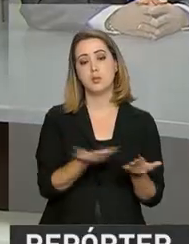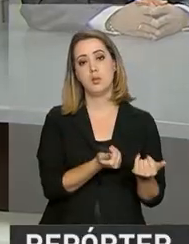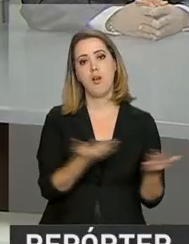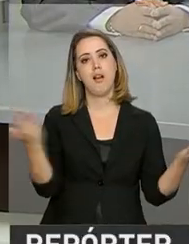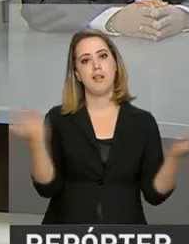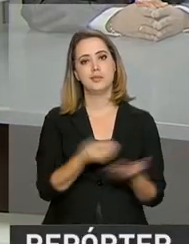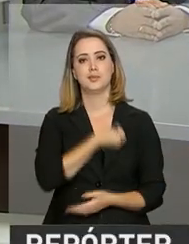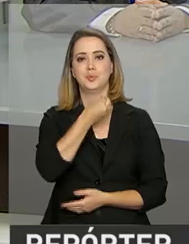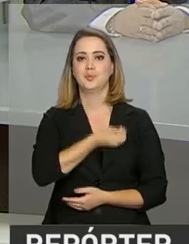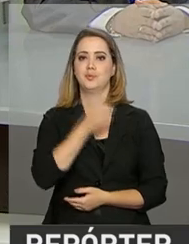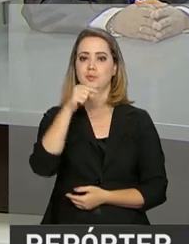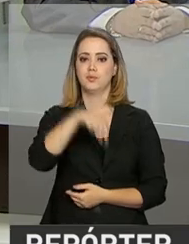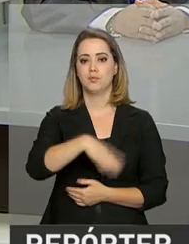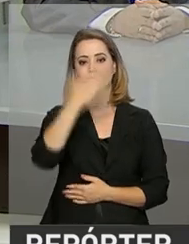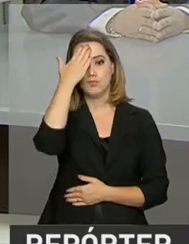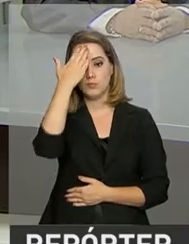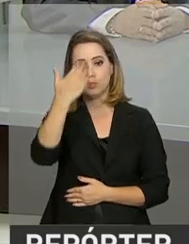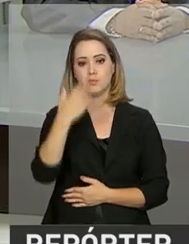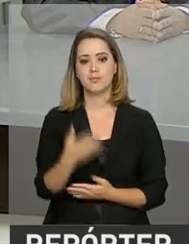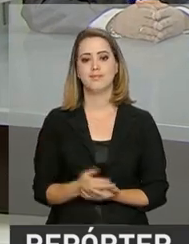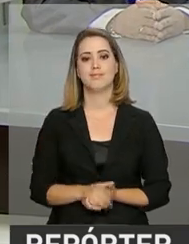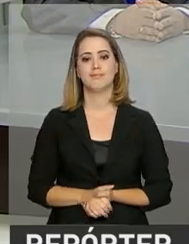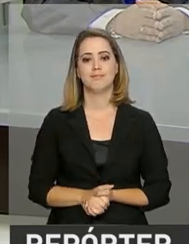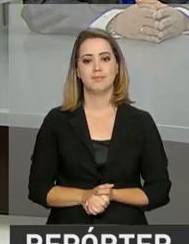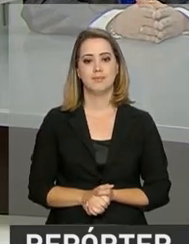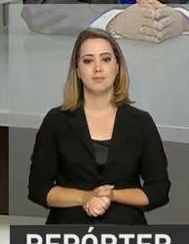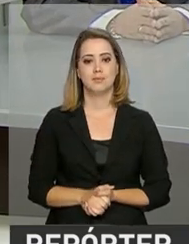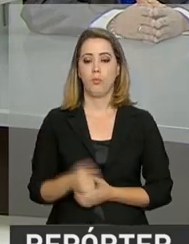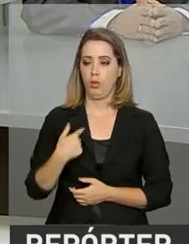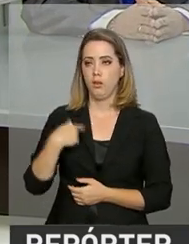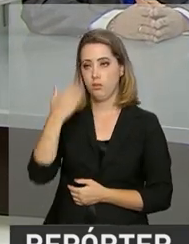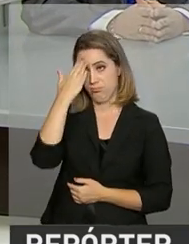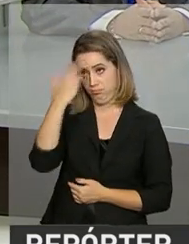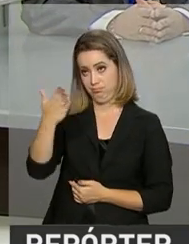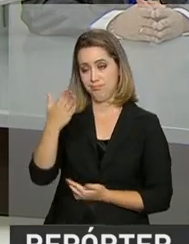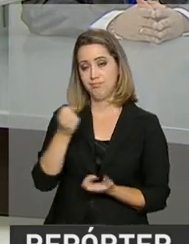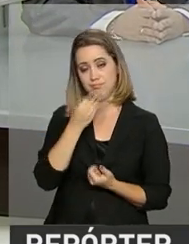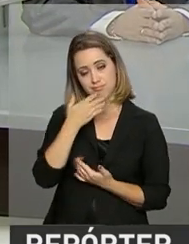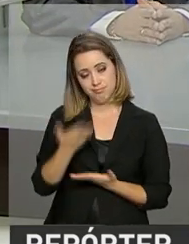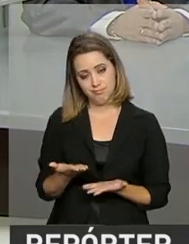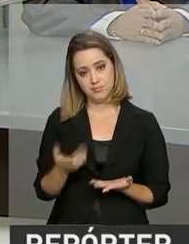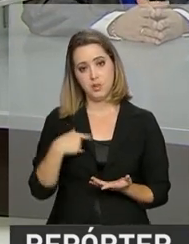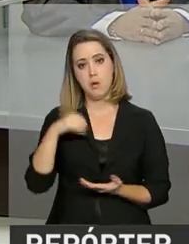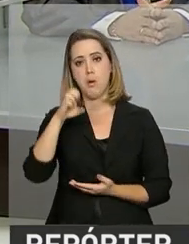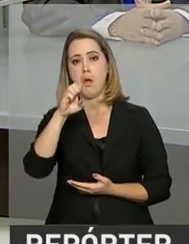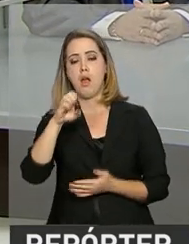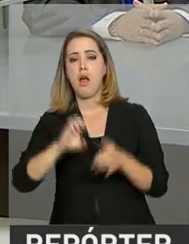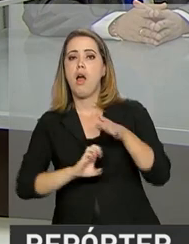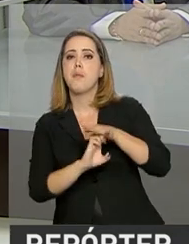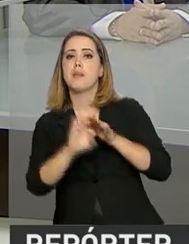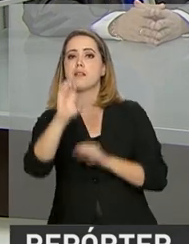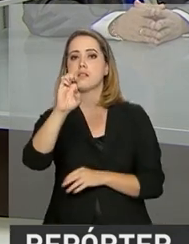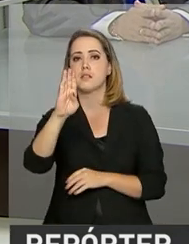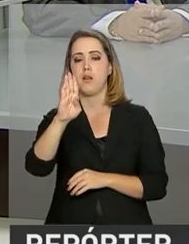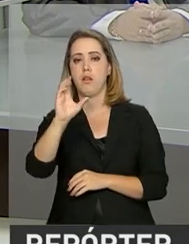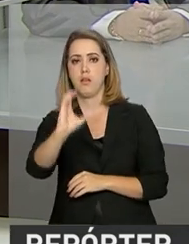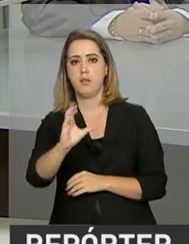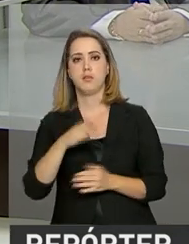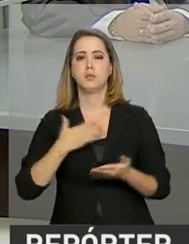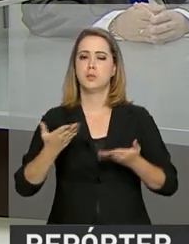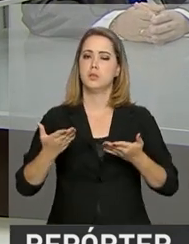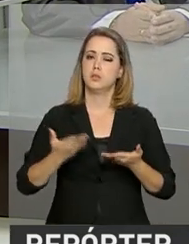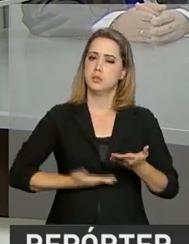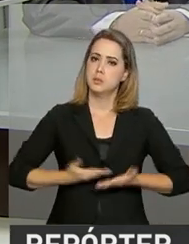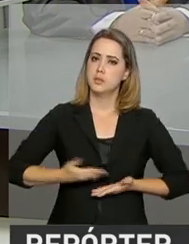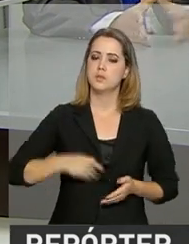estúdio com a gente eu agradeço muito obrigada secretária eu agradeço a oportunidade da EBC a oportunidade também de estar servindo o nosso